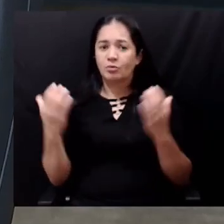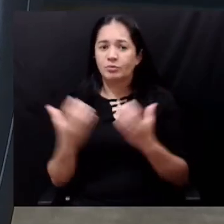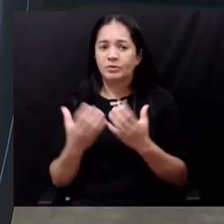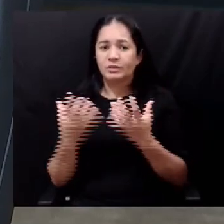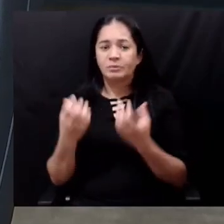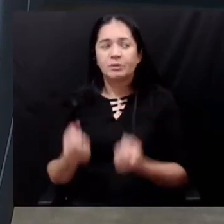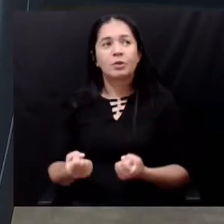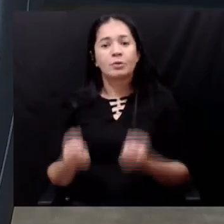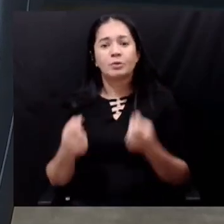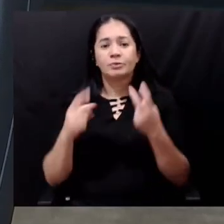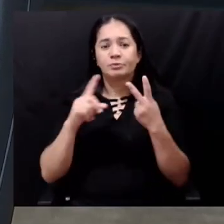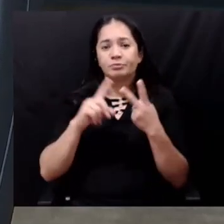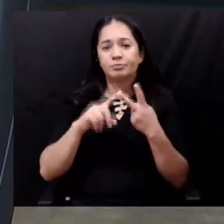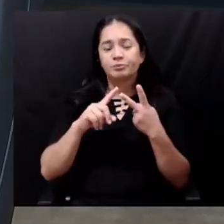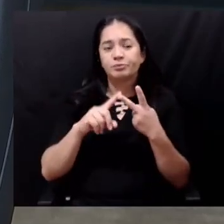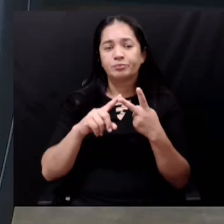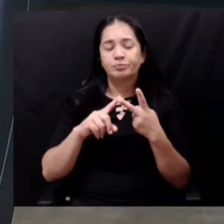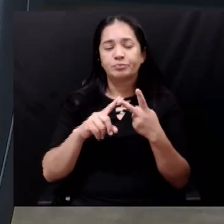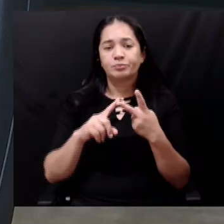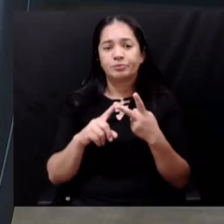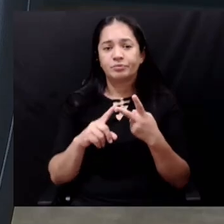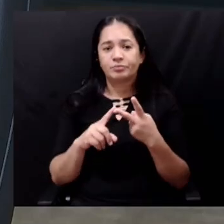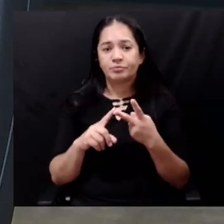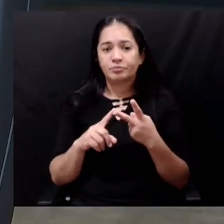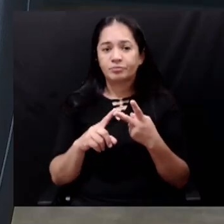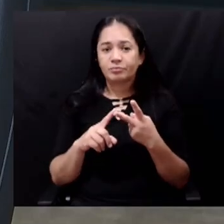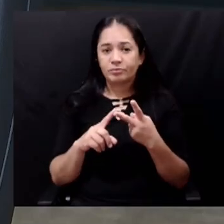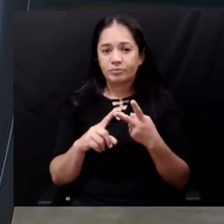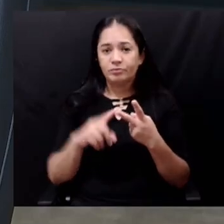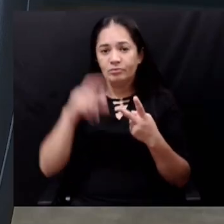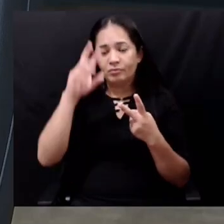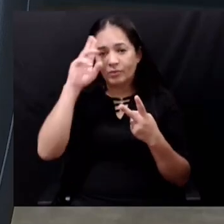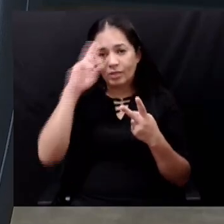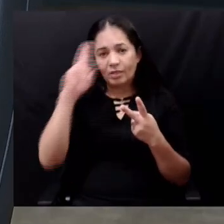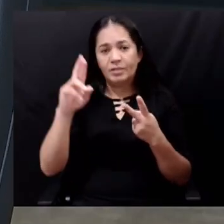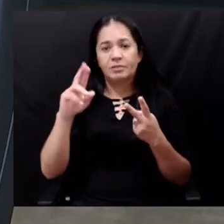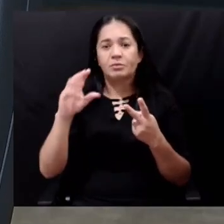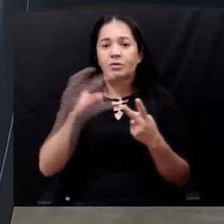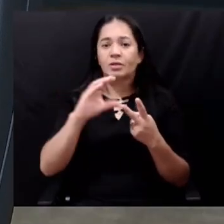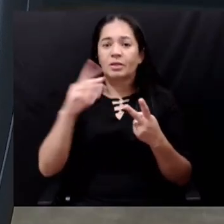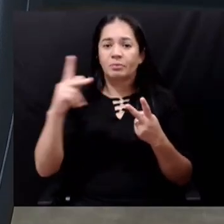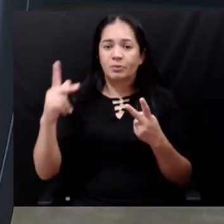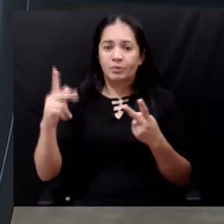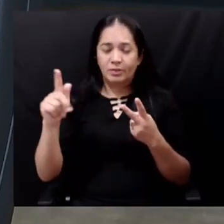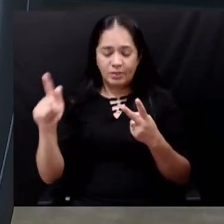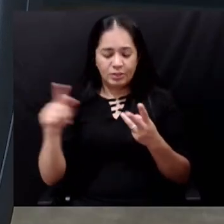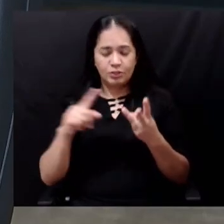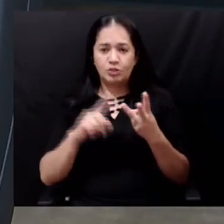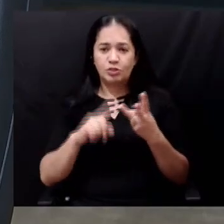Temos o Responsa, que é no Campo Grande, temos